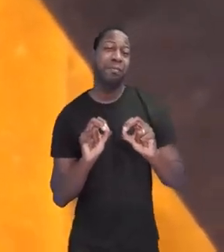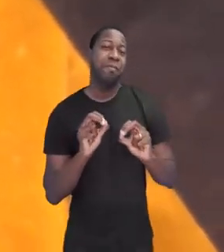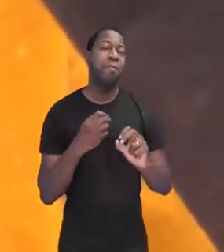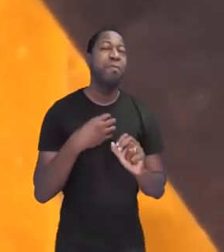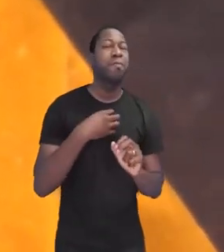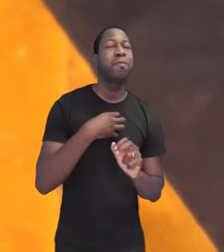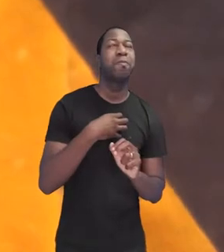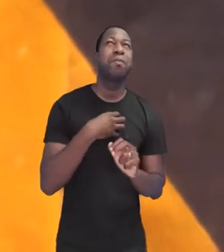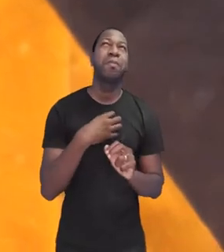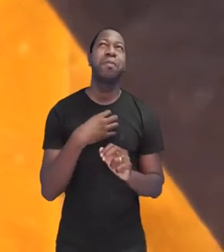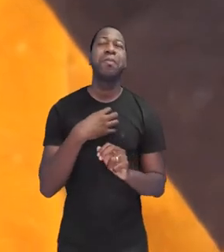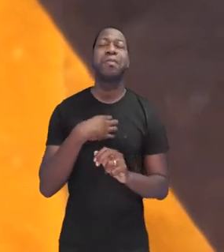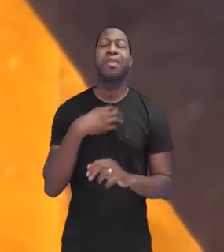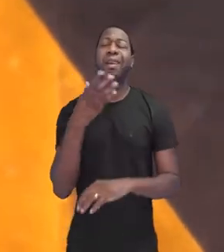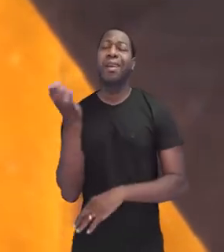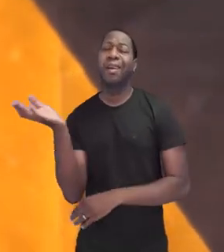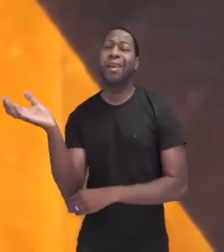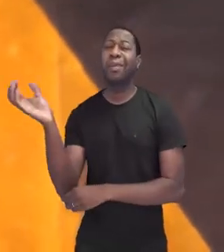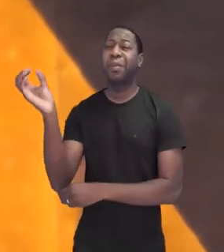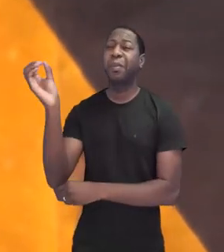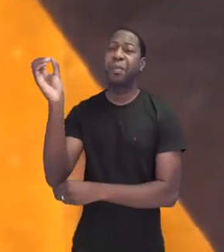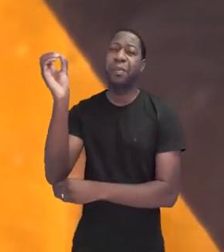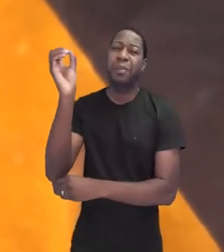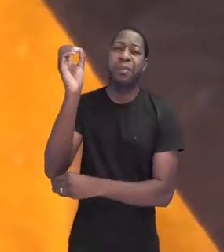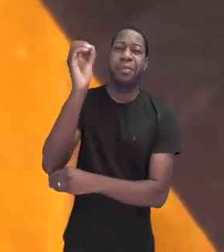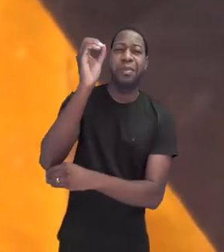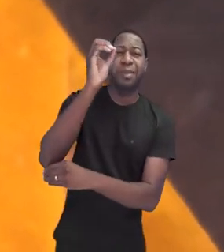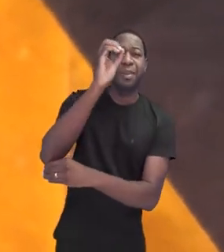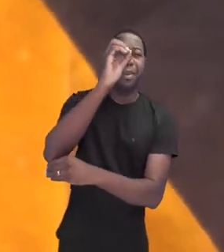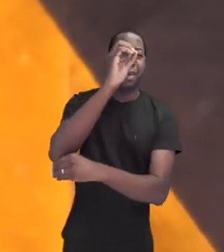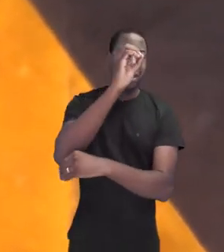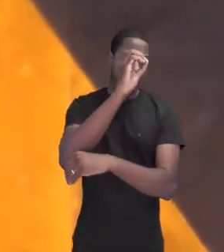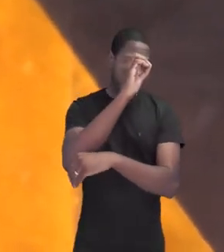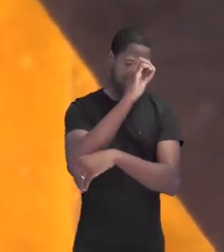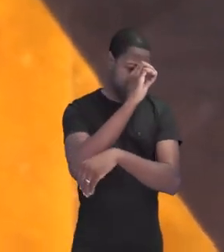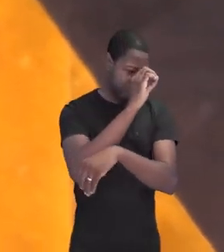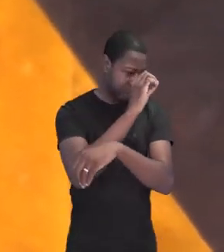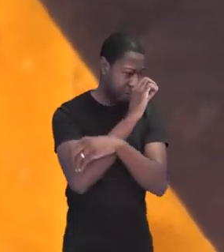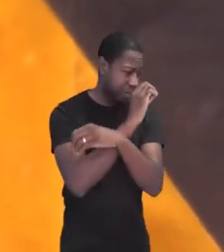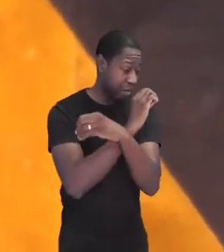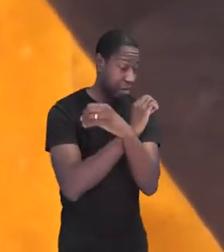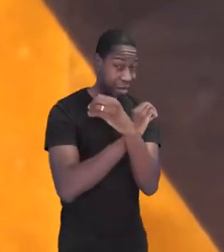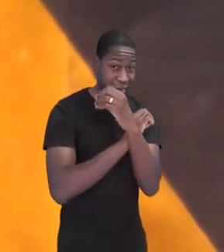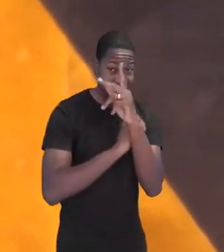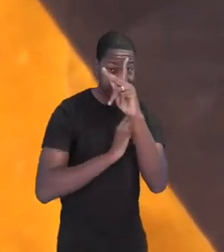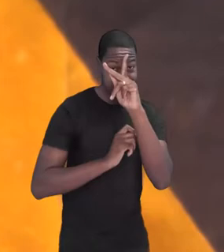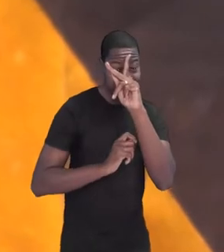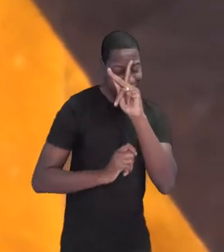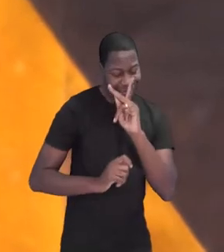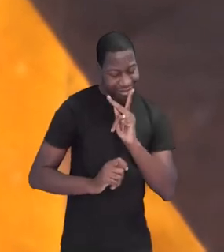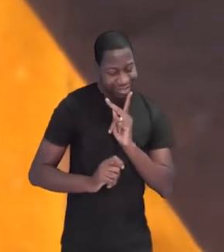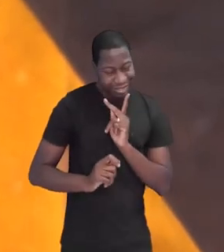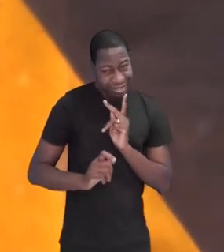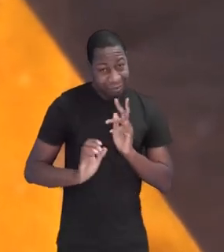350. Mas um dia final eu toparei comigo.